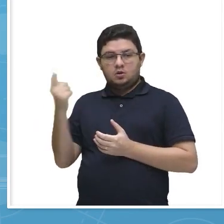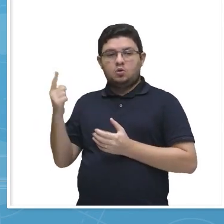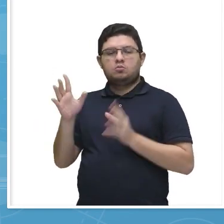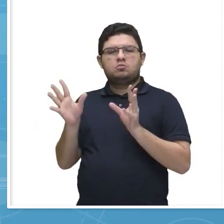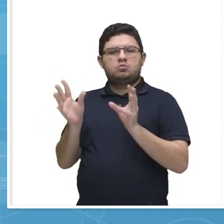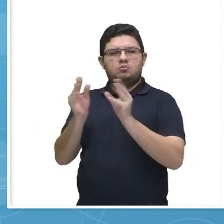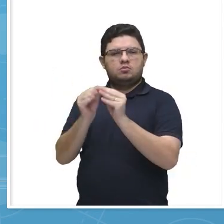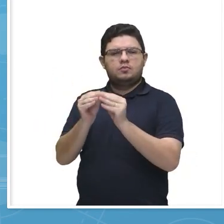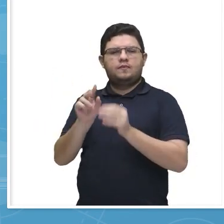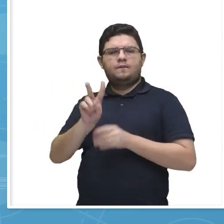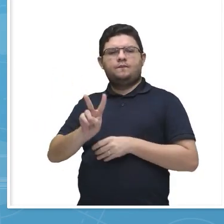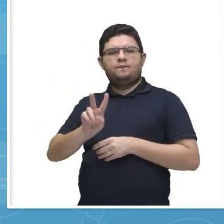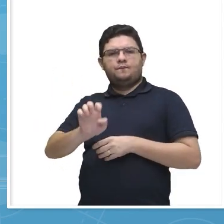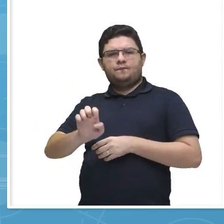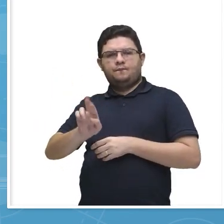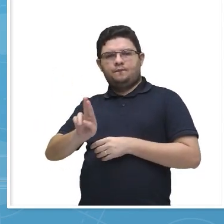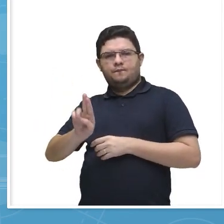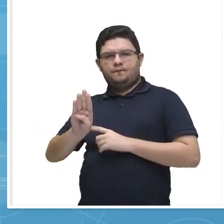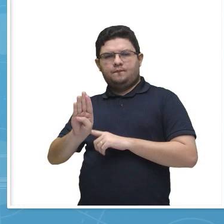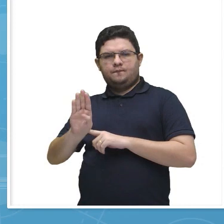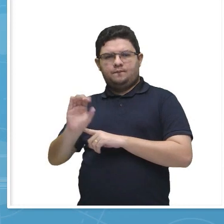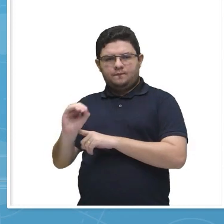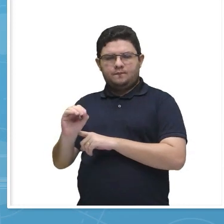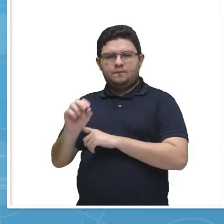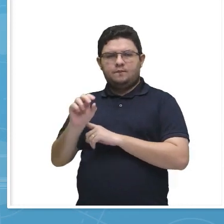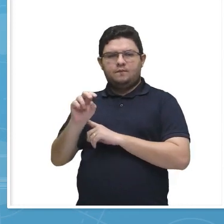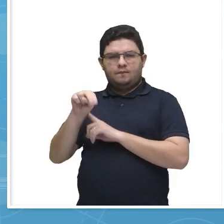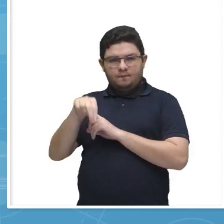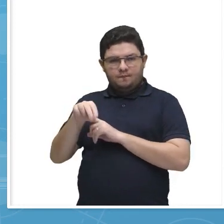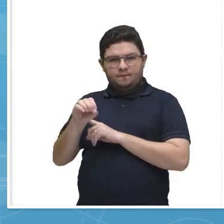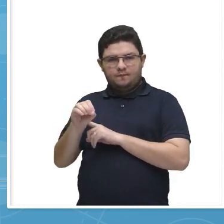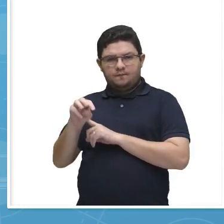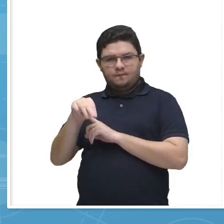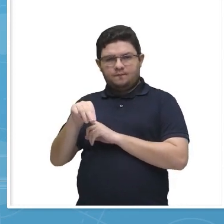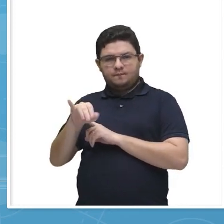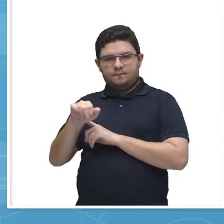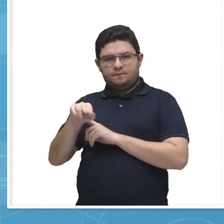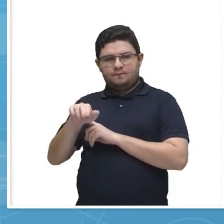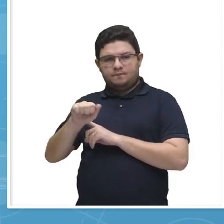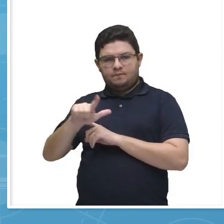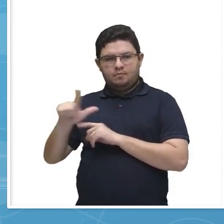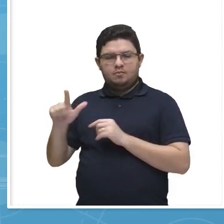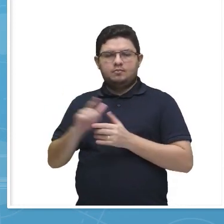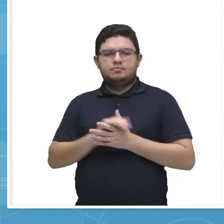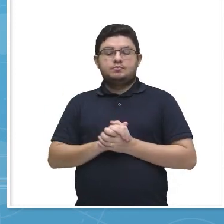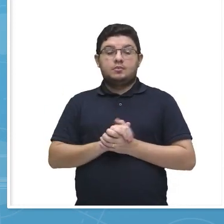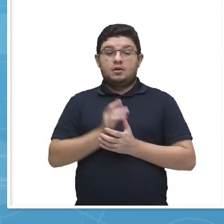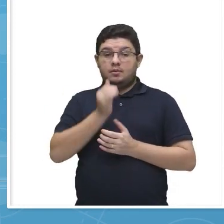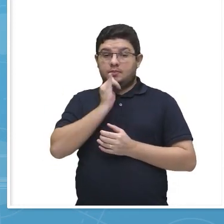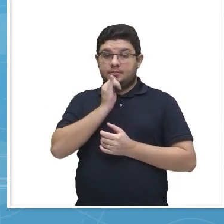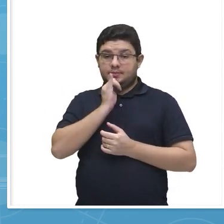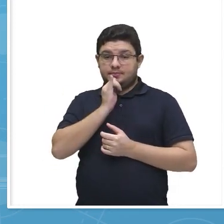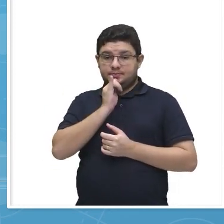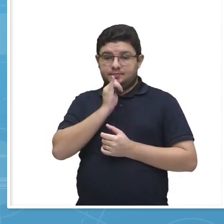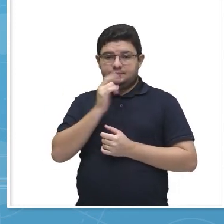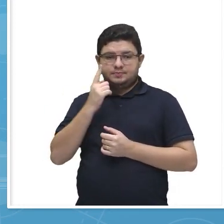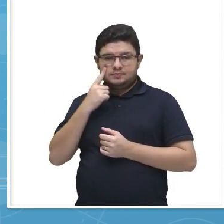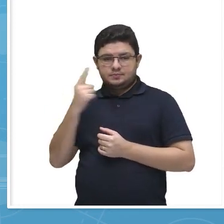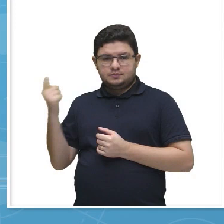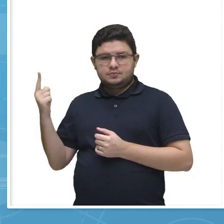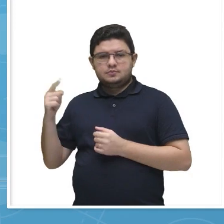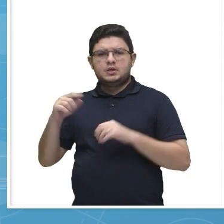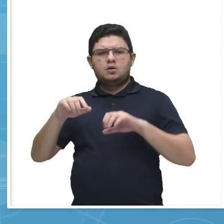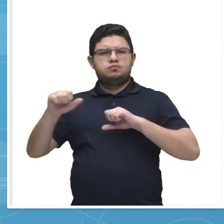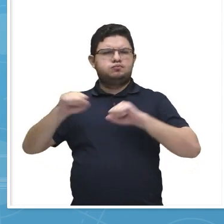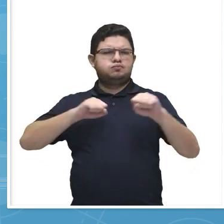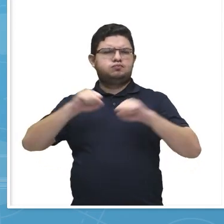como núcleo o verbo e o nome. Vamos aos exemplos? Olha só. O maratonista chegou na reta final,